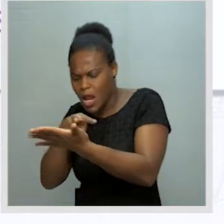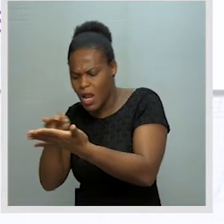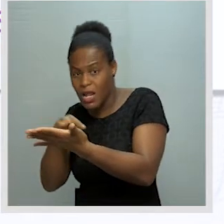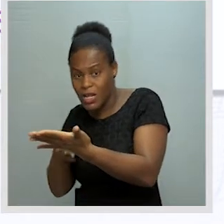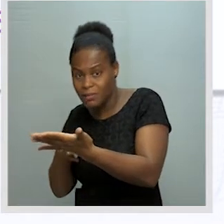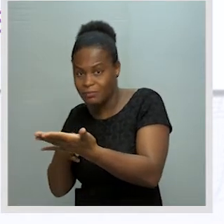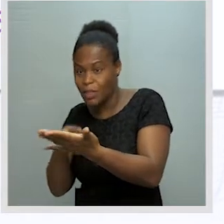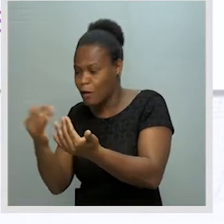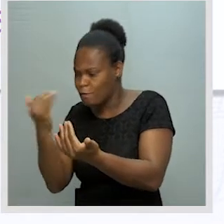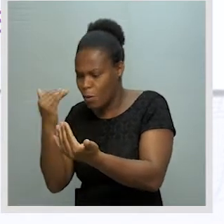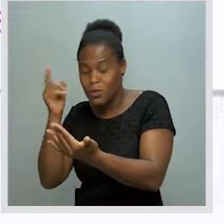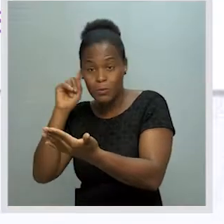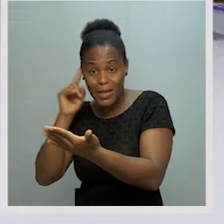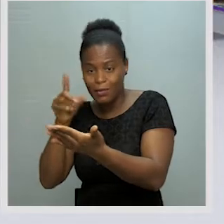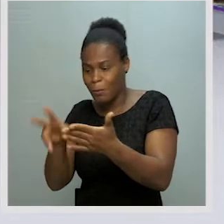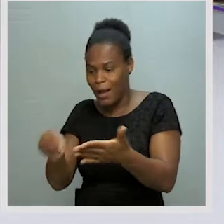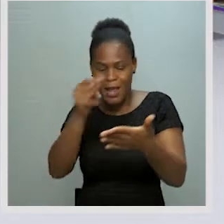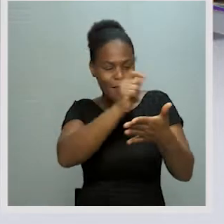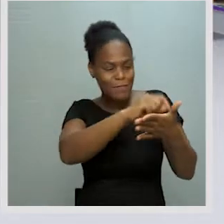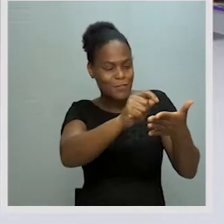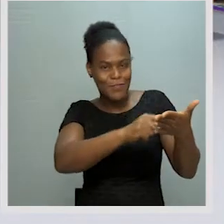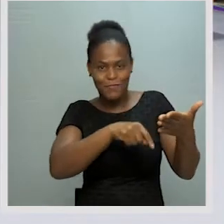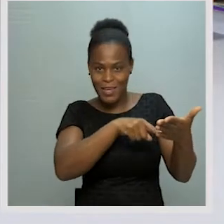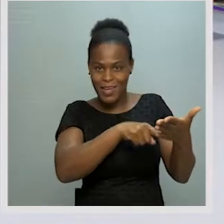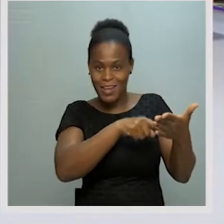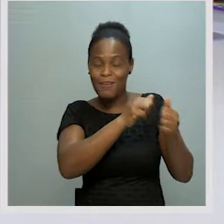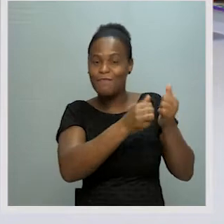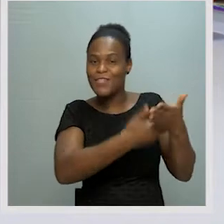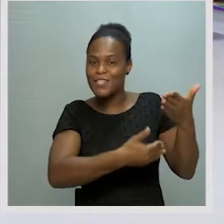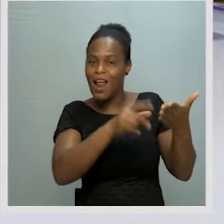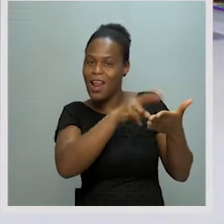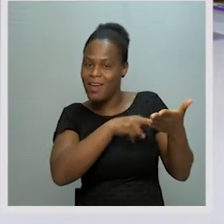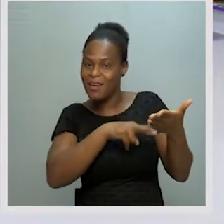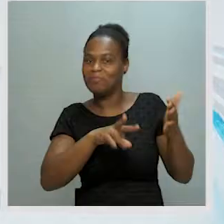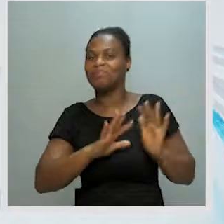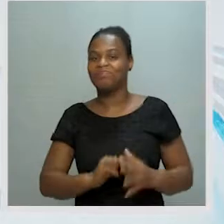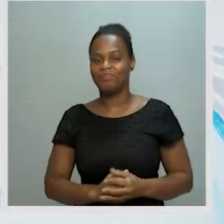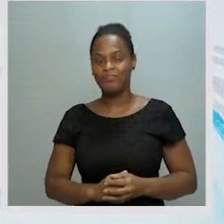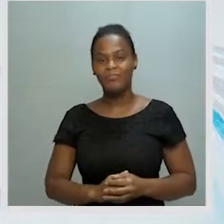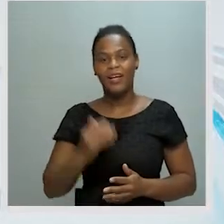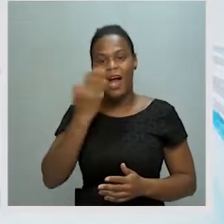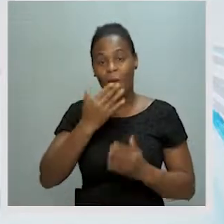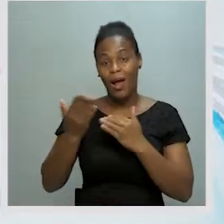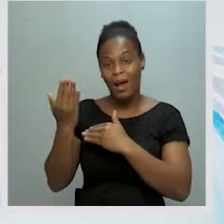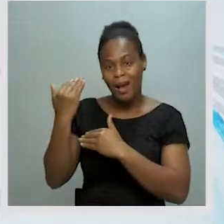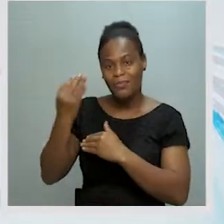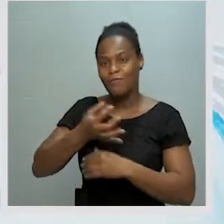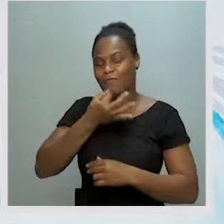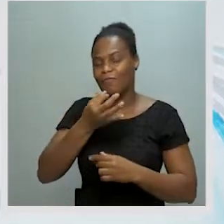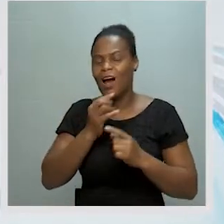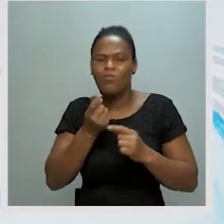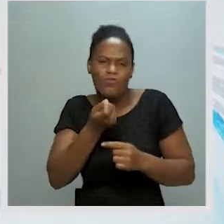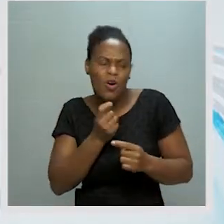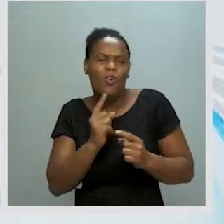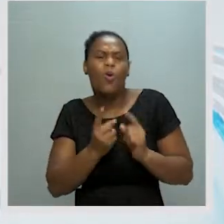registramos as informações importantes. Ora bem, na aula anterior nós afloramos um pouco sobre aquilo que é ficha